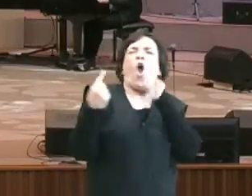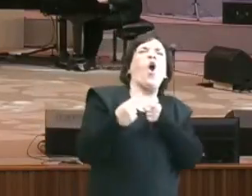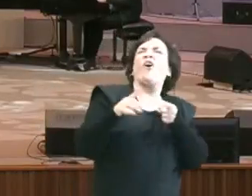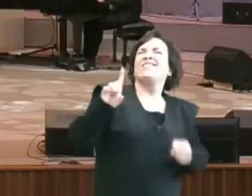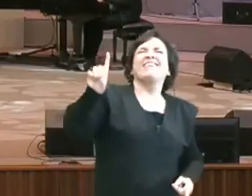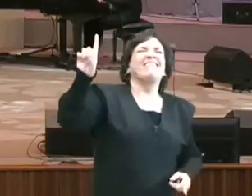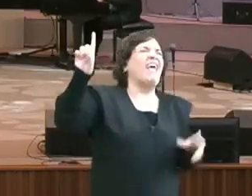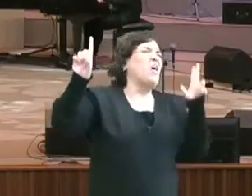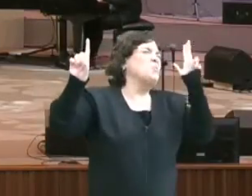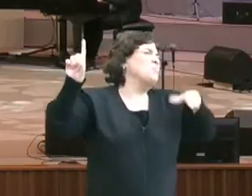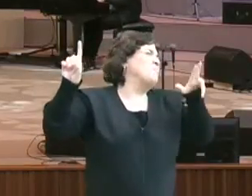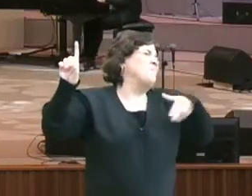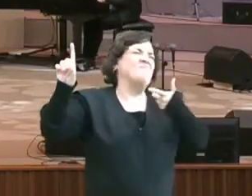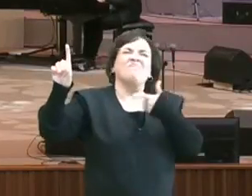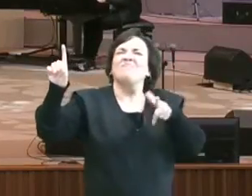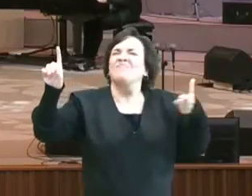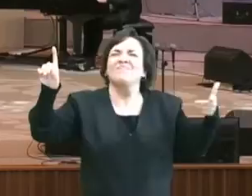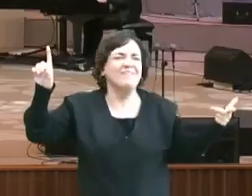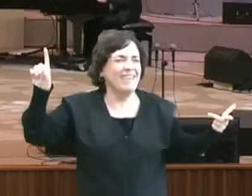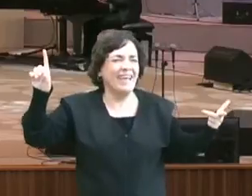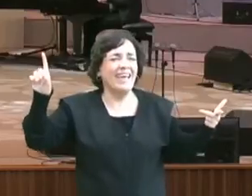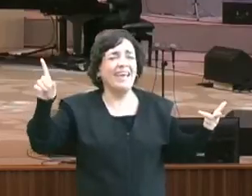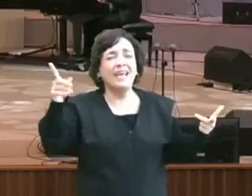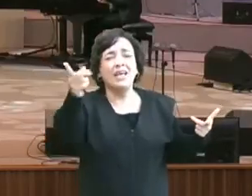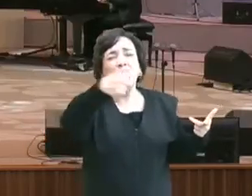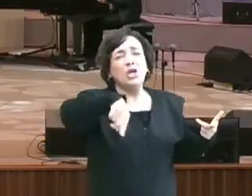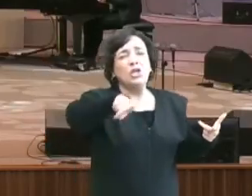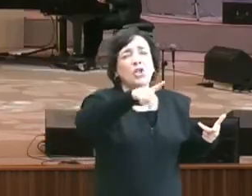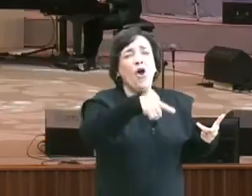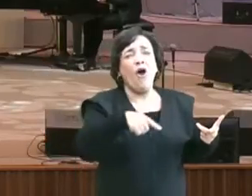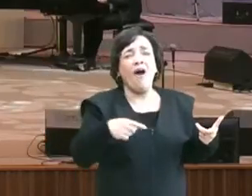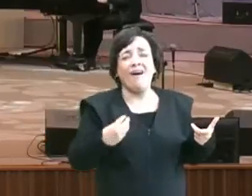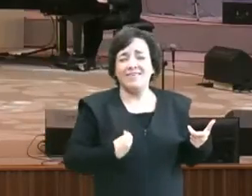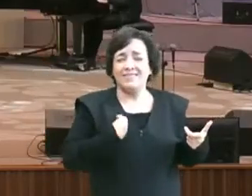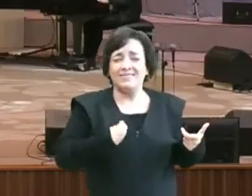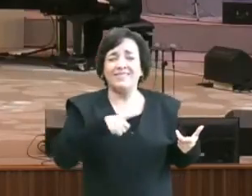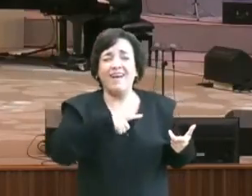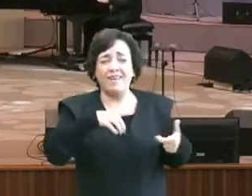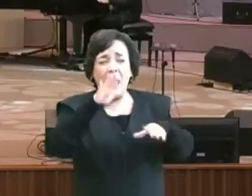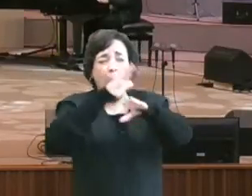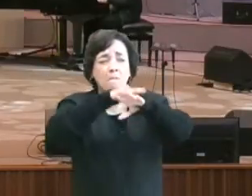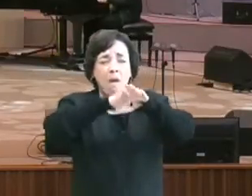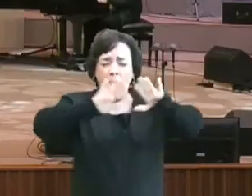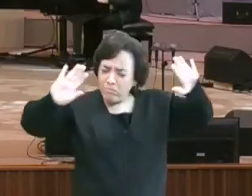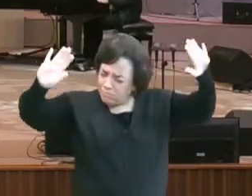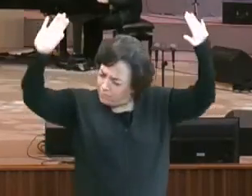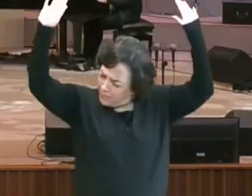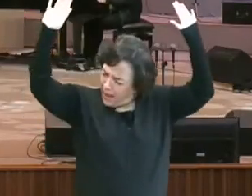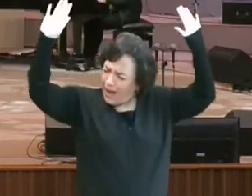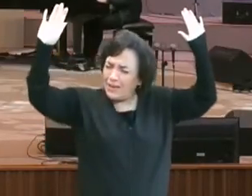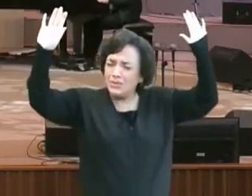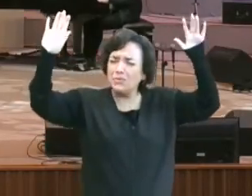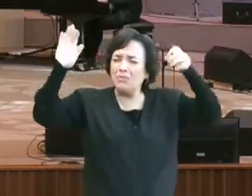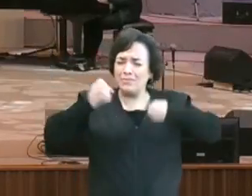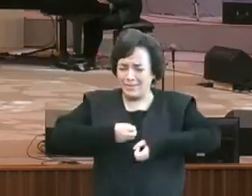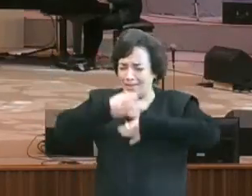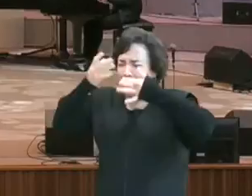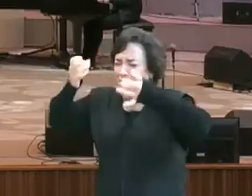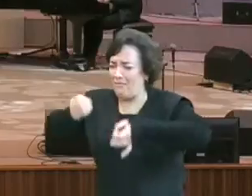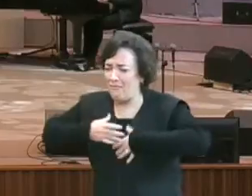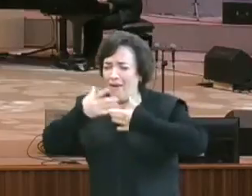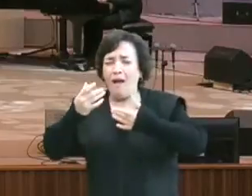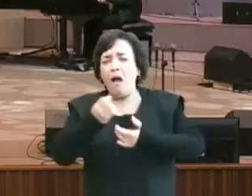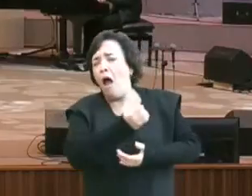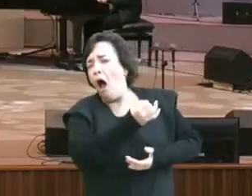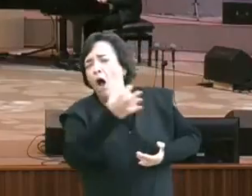nosso Deus. Os meus irmãos estão aqui apresentando, Deus, de braços erguidos, as suas fragilidades. Alguns não